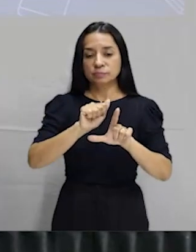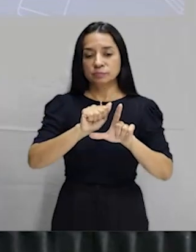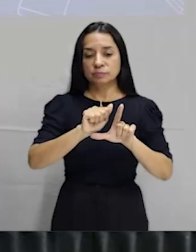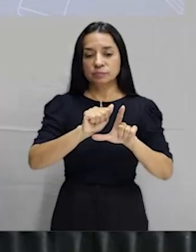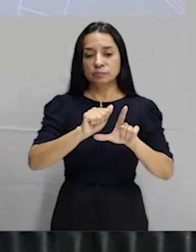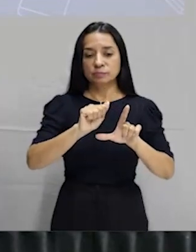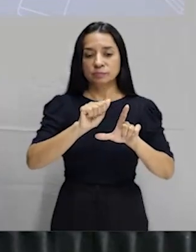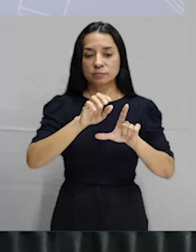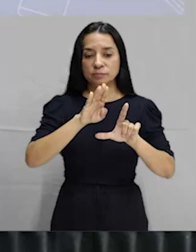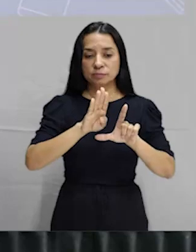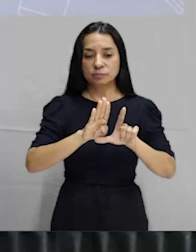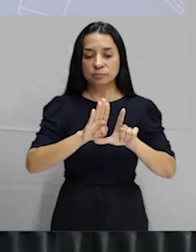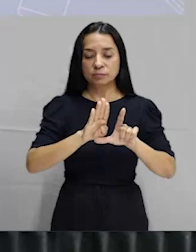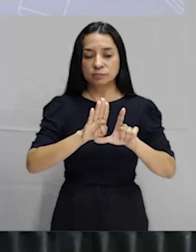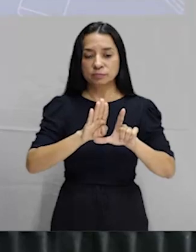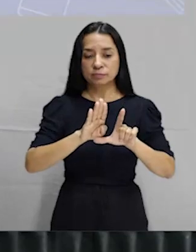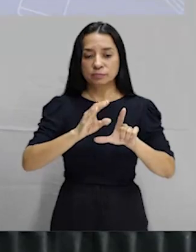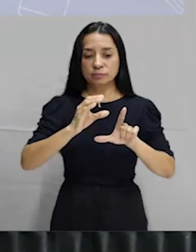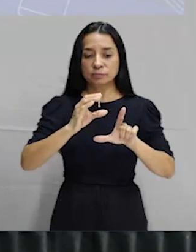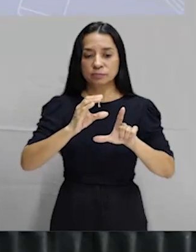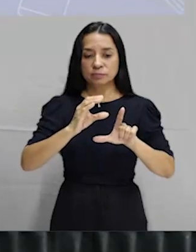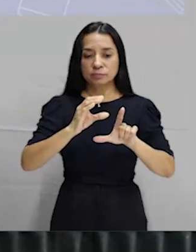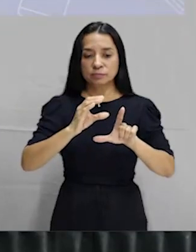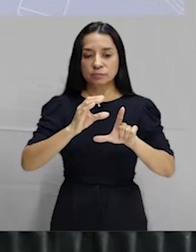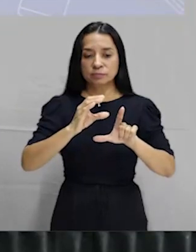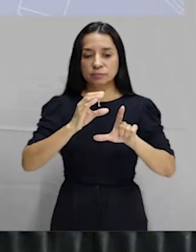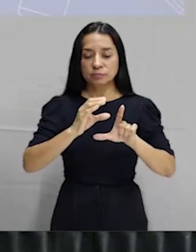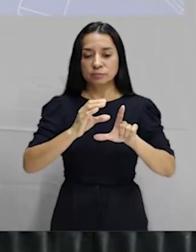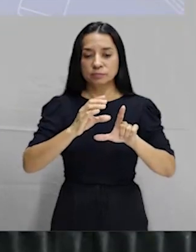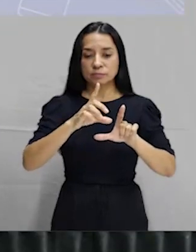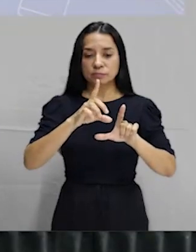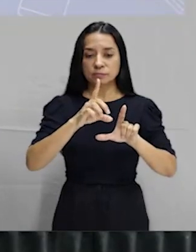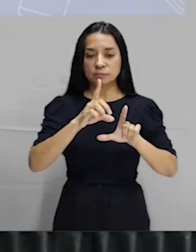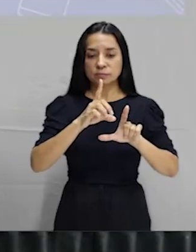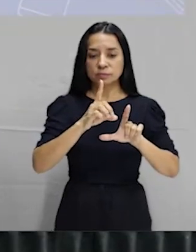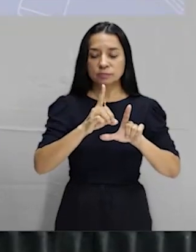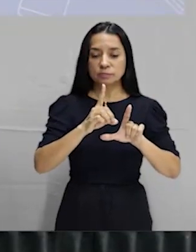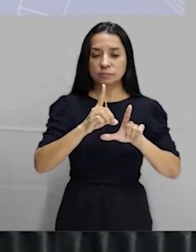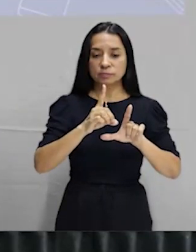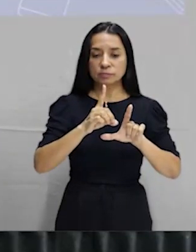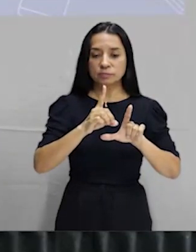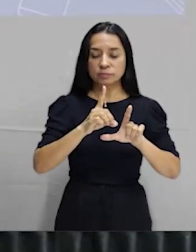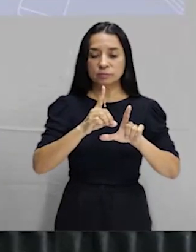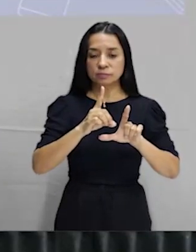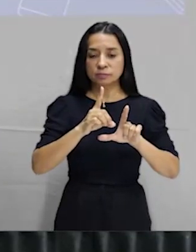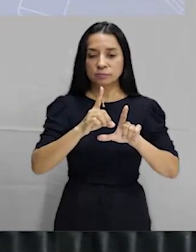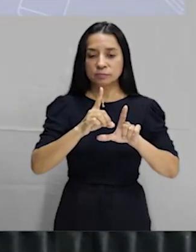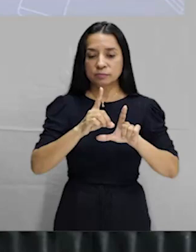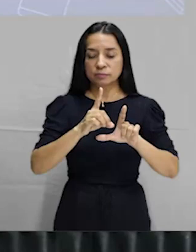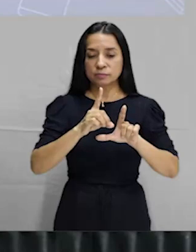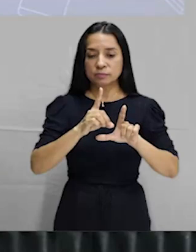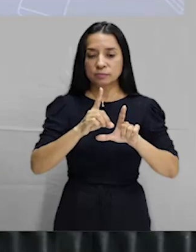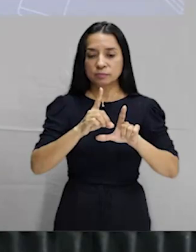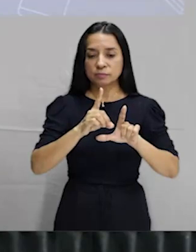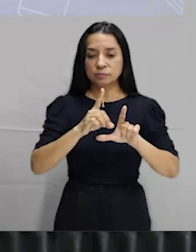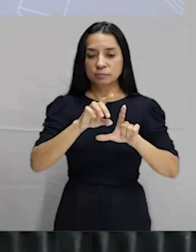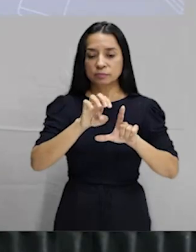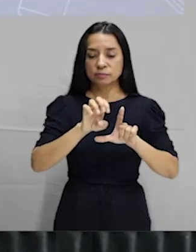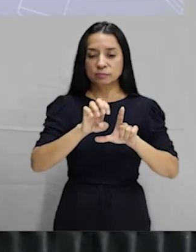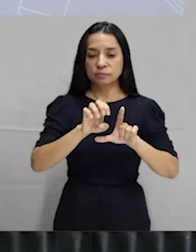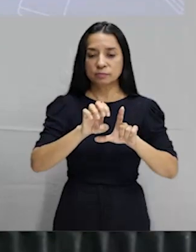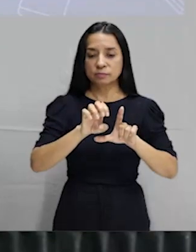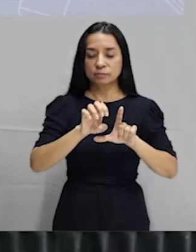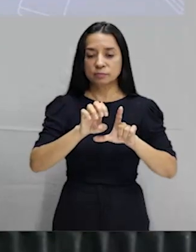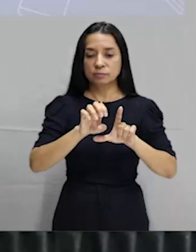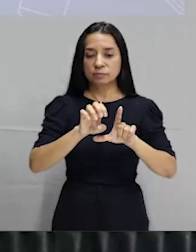B, 51%, letra C, 75%, letra D, 144% e, por